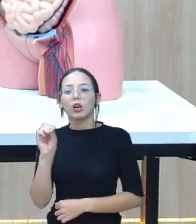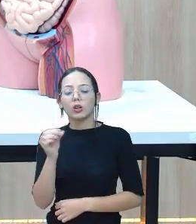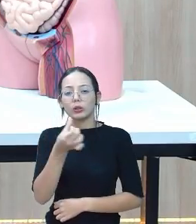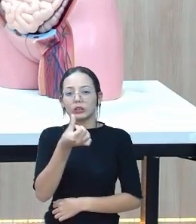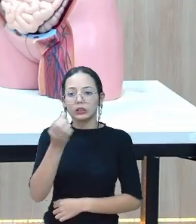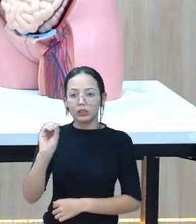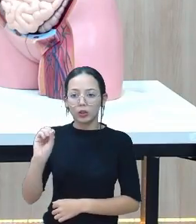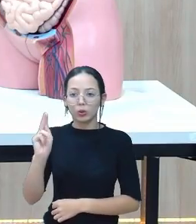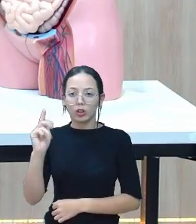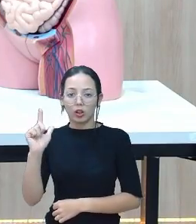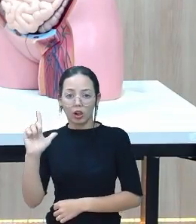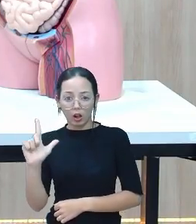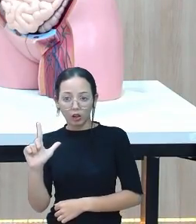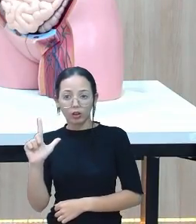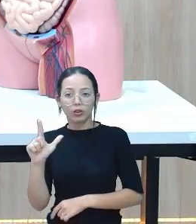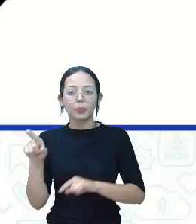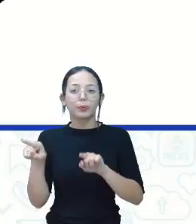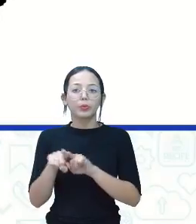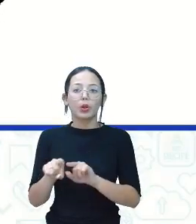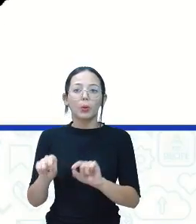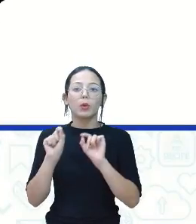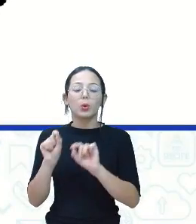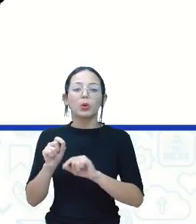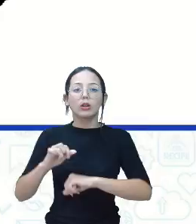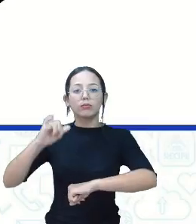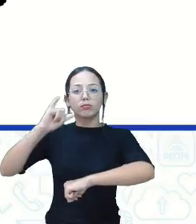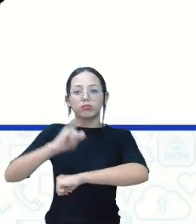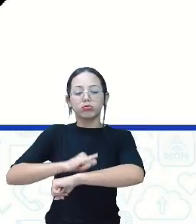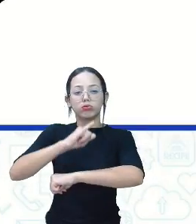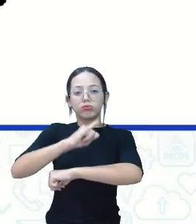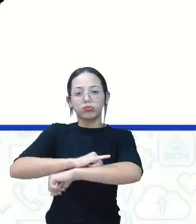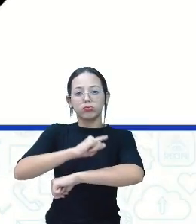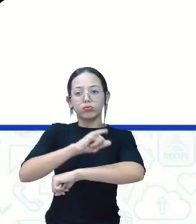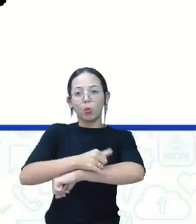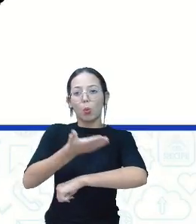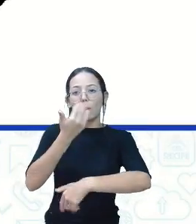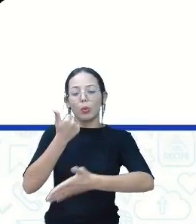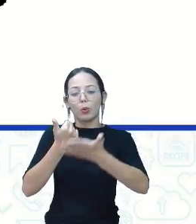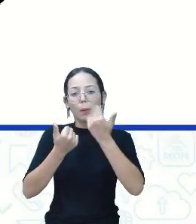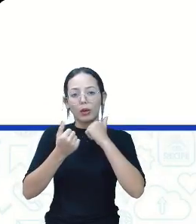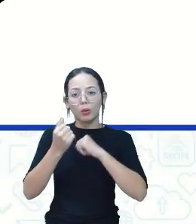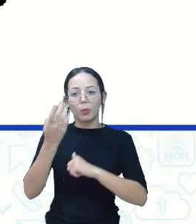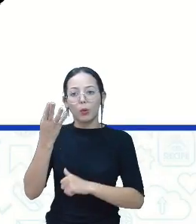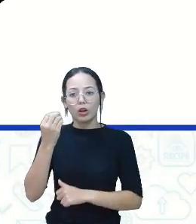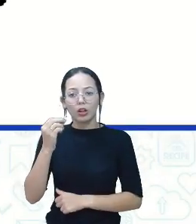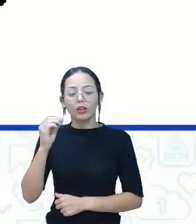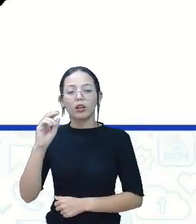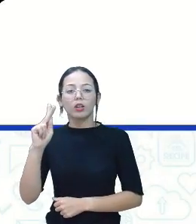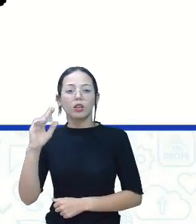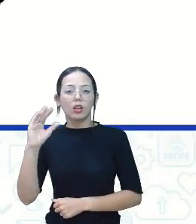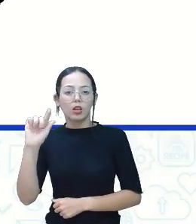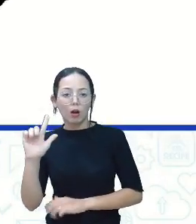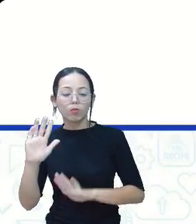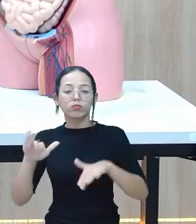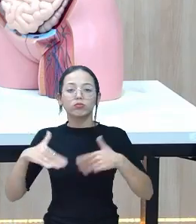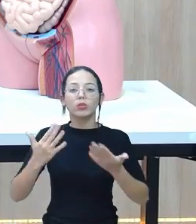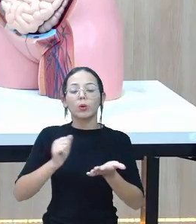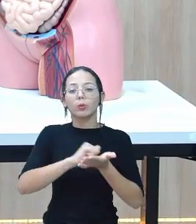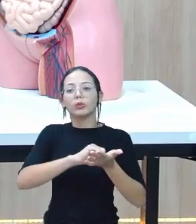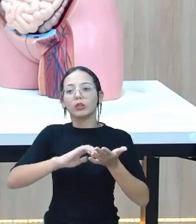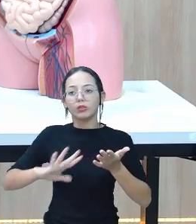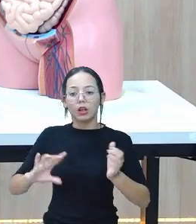600 quilocalorias, e coloquei o sapo se alimentando do grilo. Então, aqui, nossa